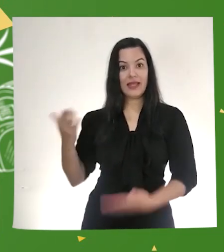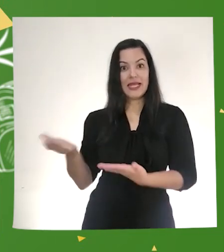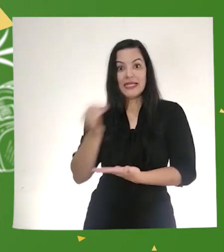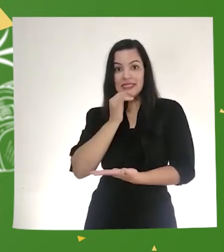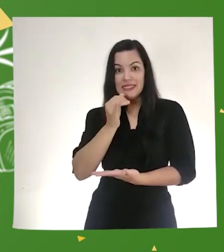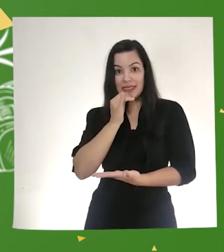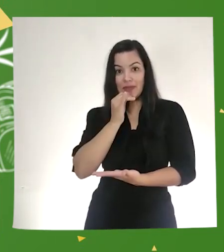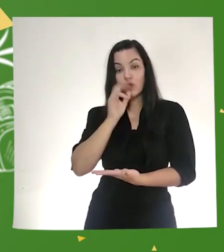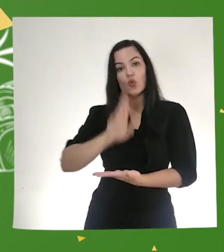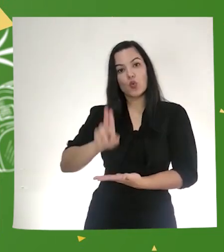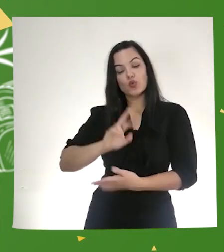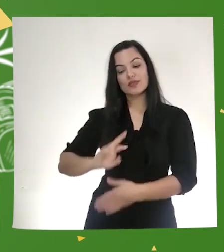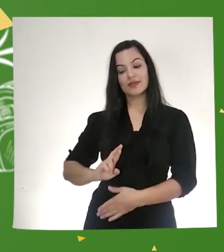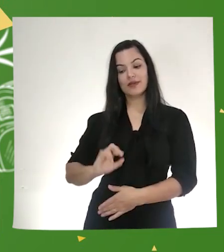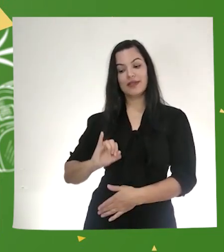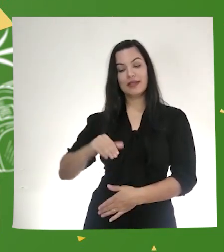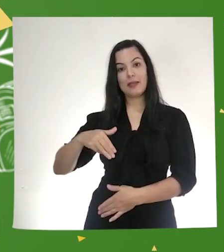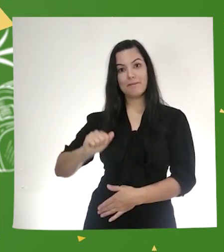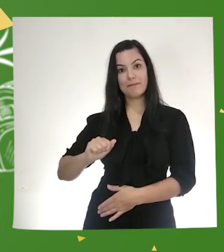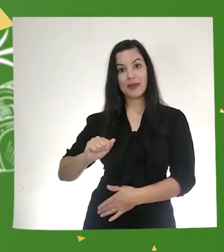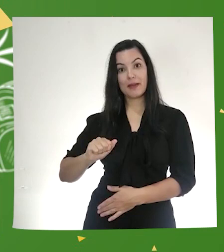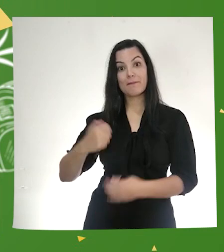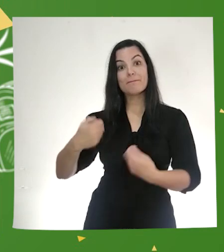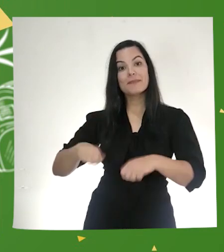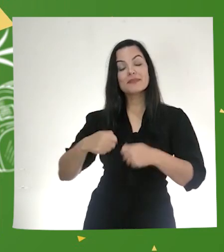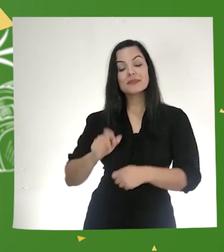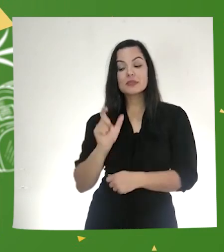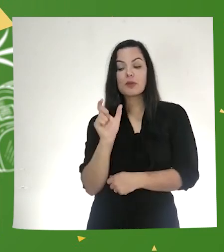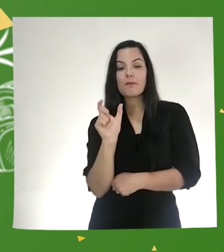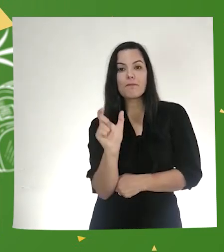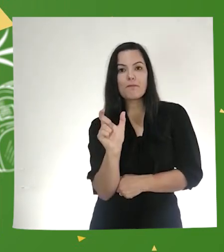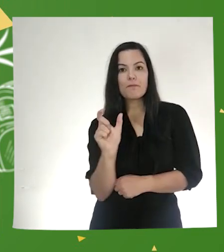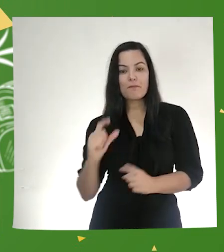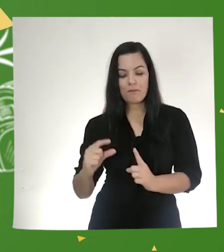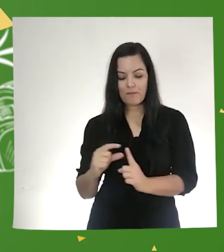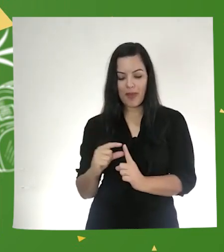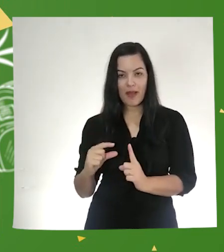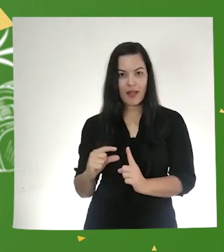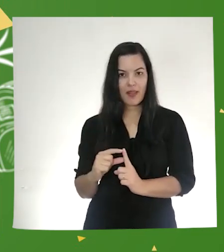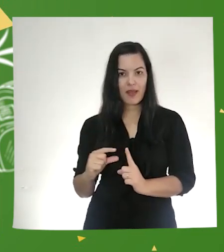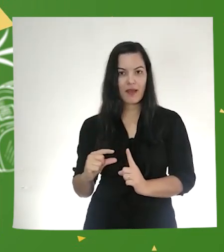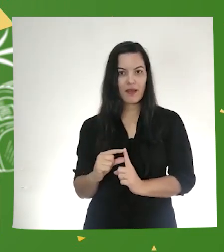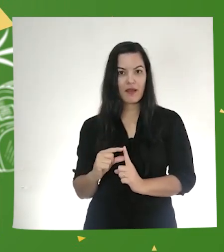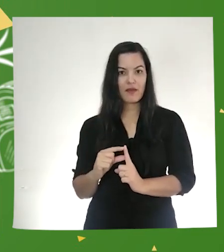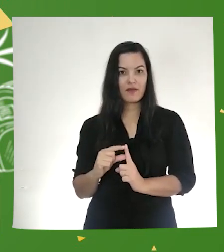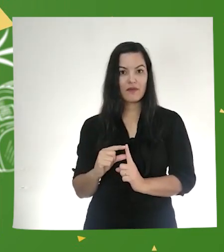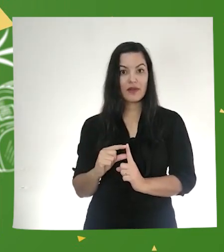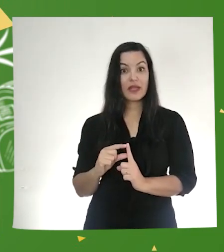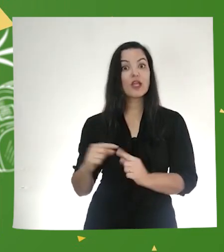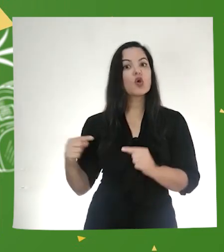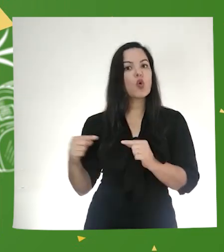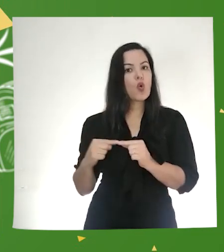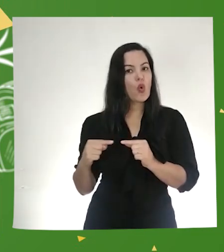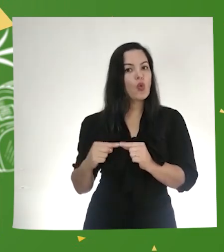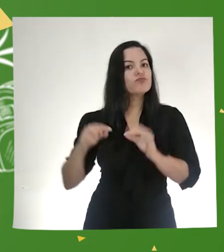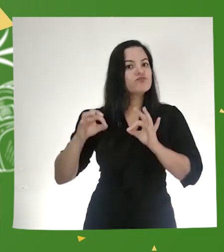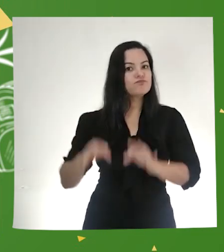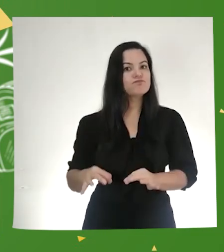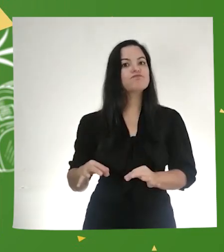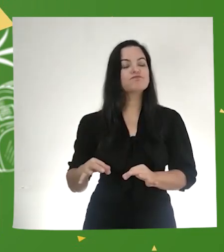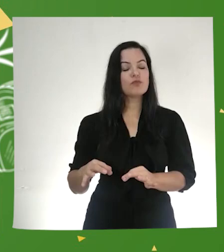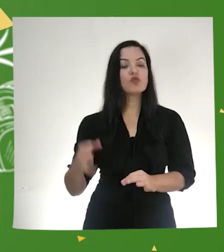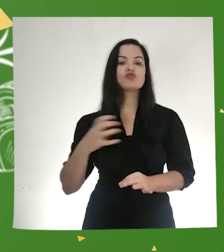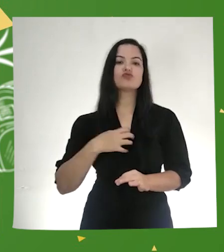está usando rimas. Então, você vai precisar escolher a palavrinha combinando aí de maneira que